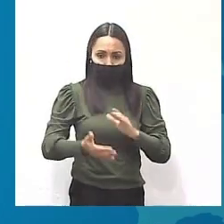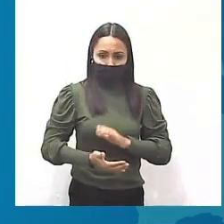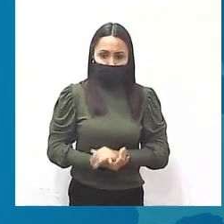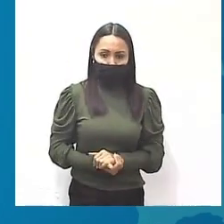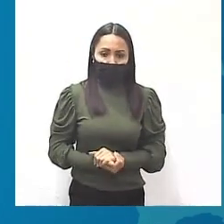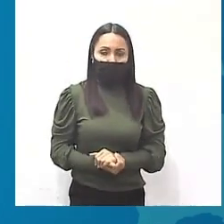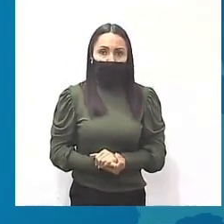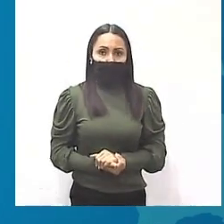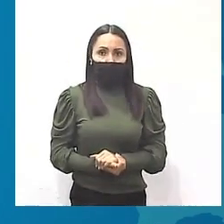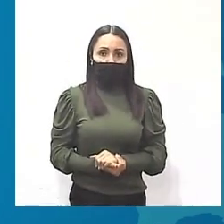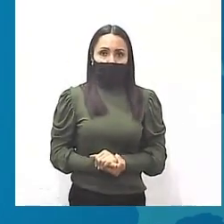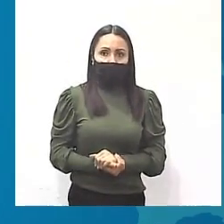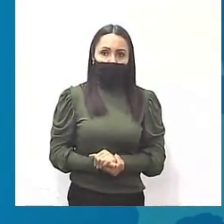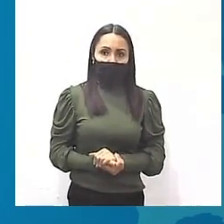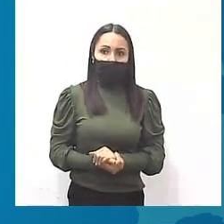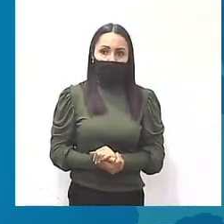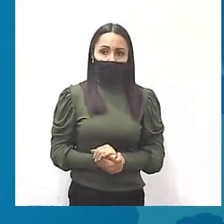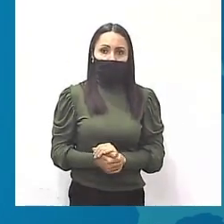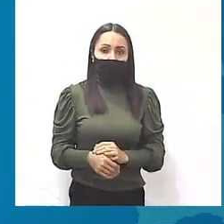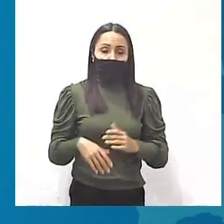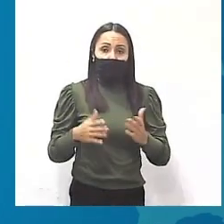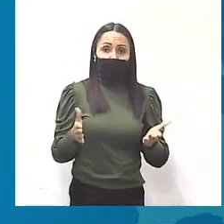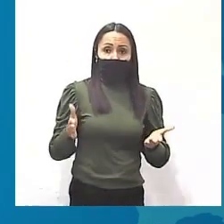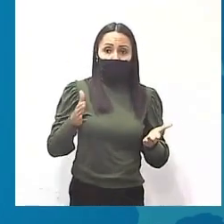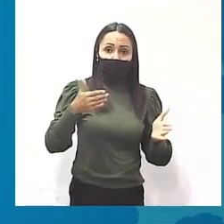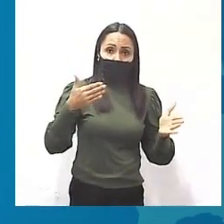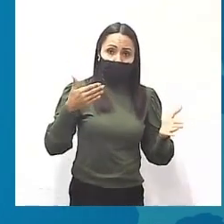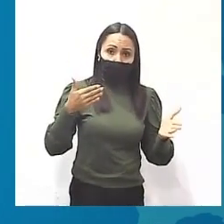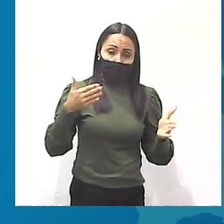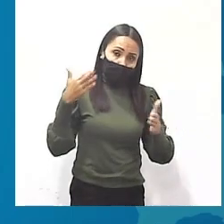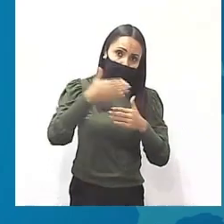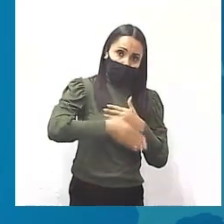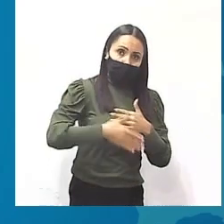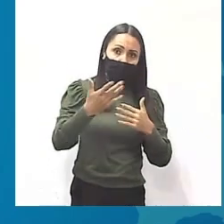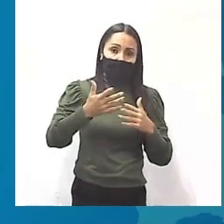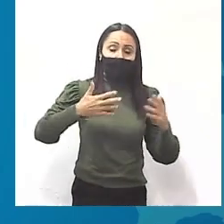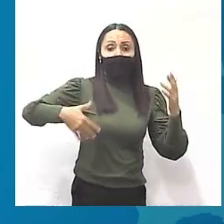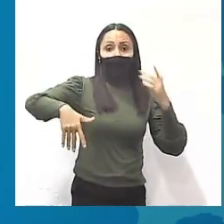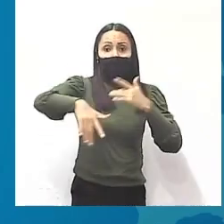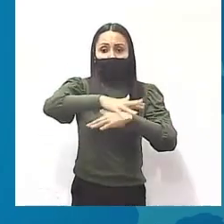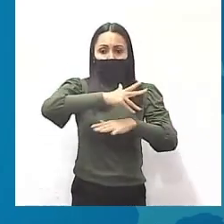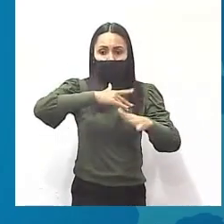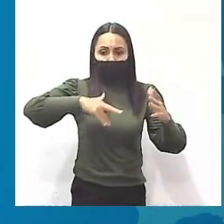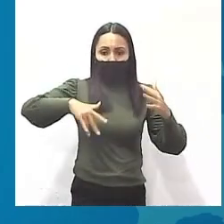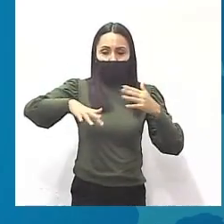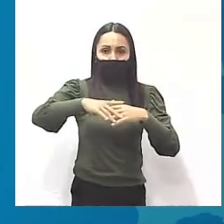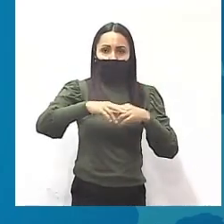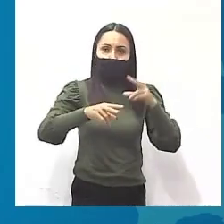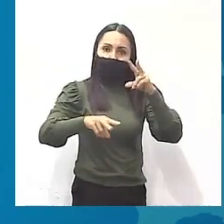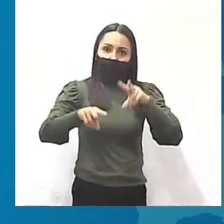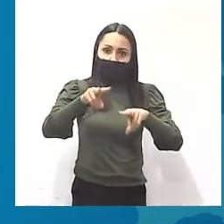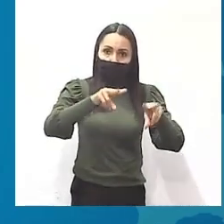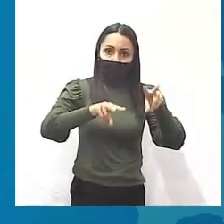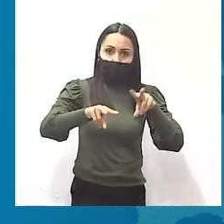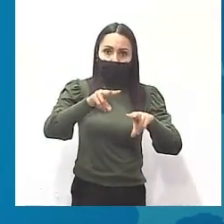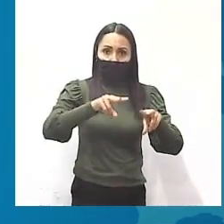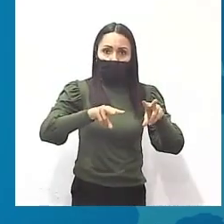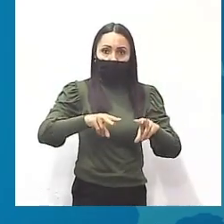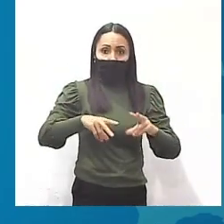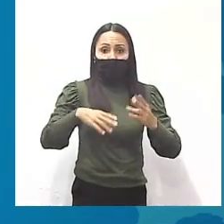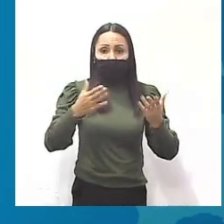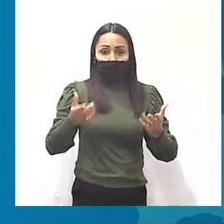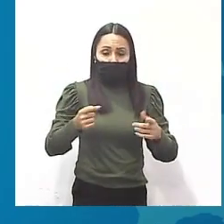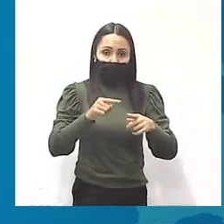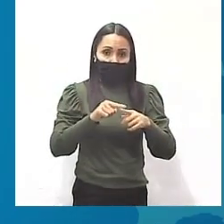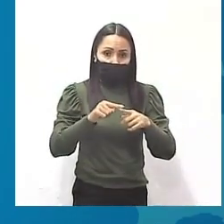Grandes edificações, elas vão interferir na circulação ali, ó, de ventos, né? E que tornam os bairros